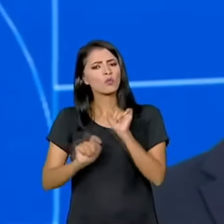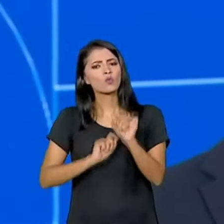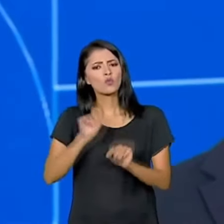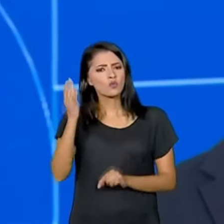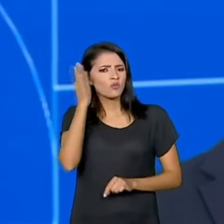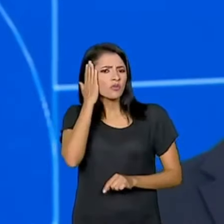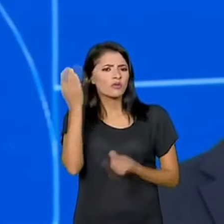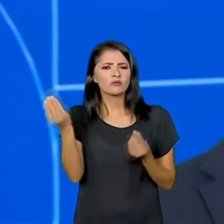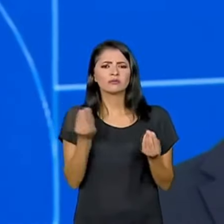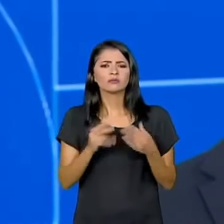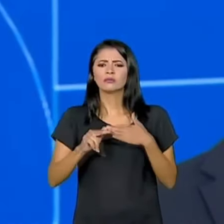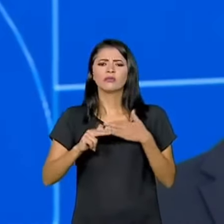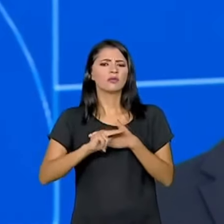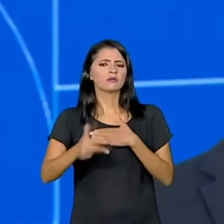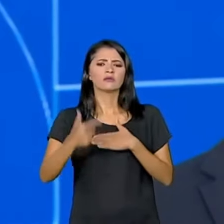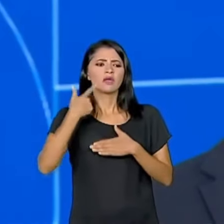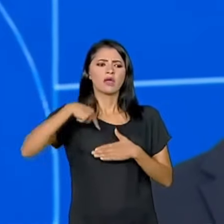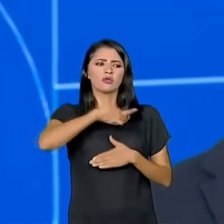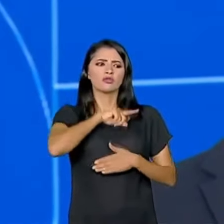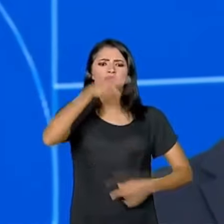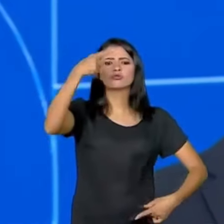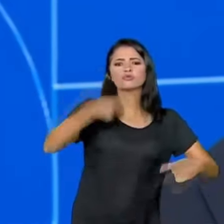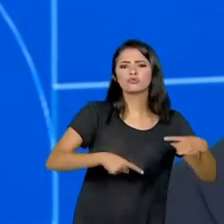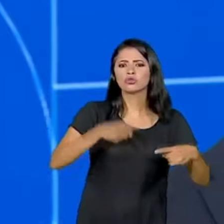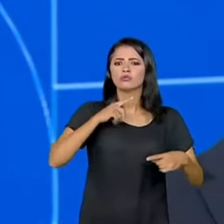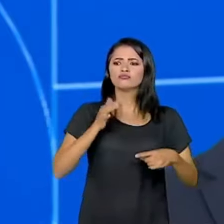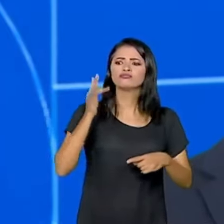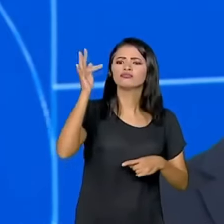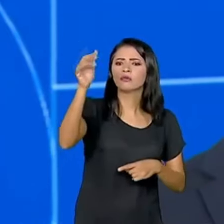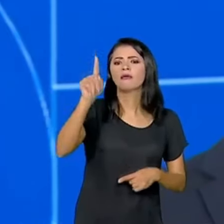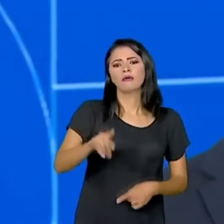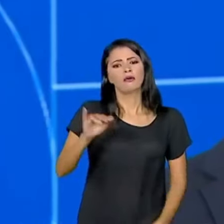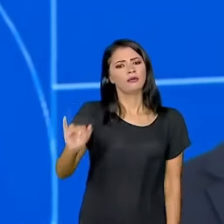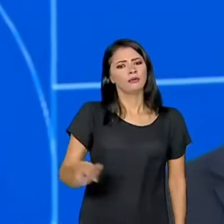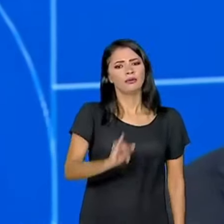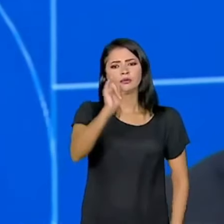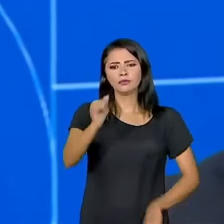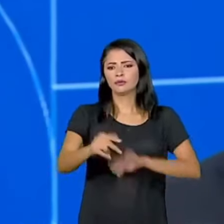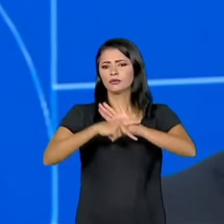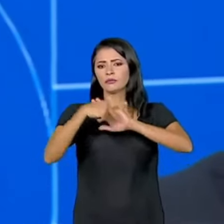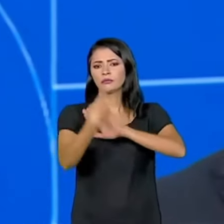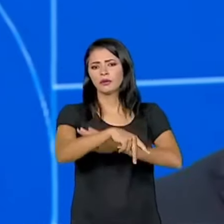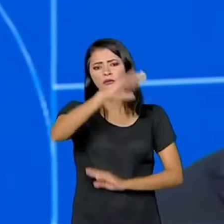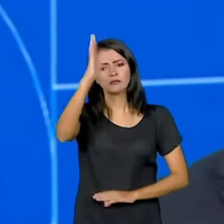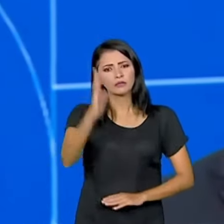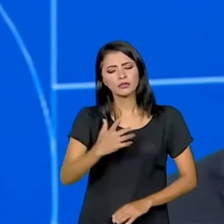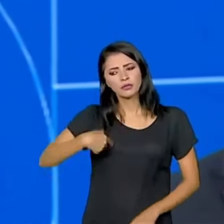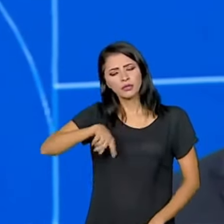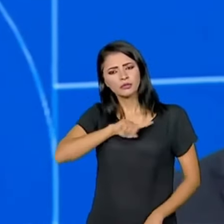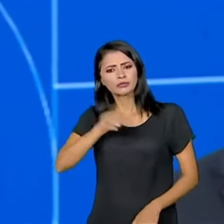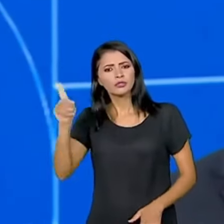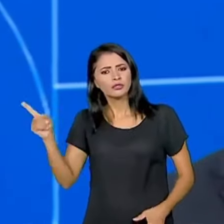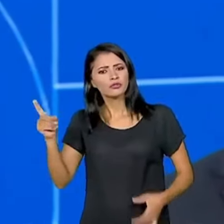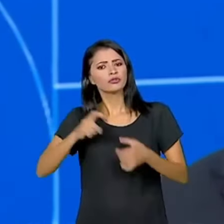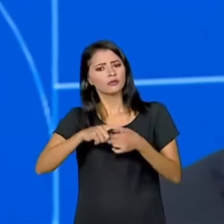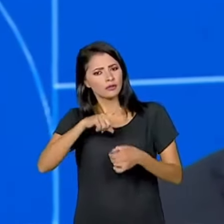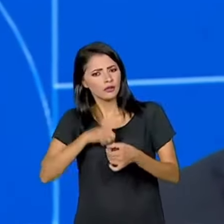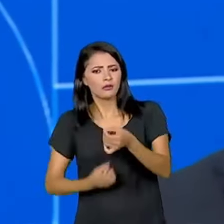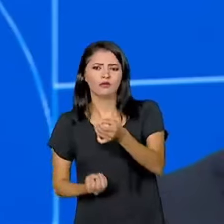a consequência do ato que nós estamos discutindo, que é muito importante para o Brasil, que a gente volte a ter uma